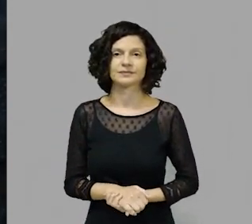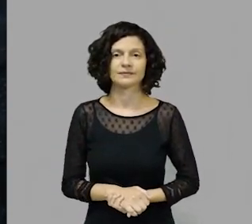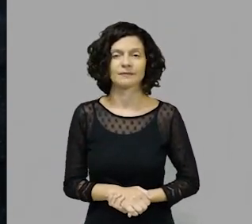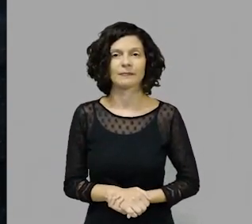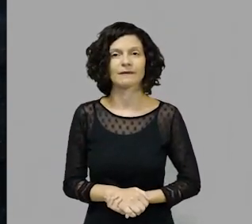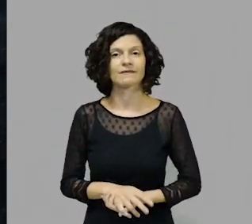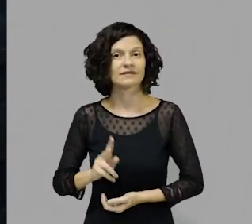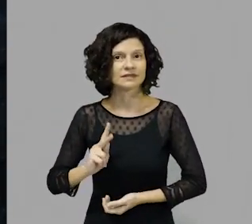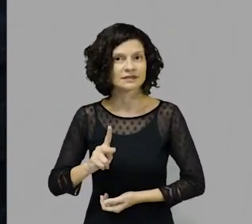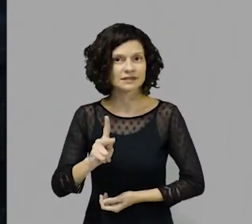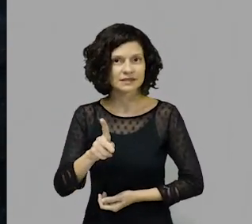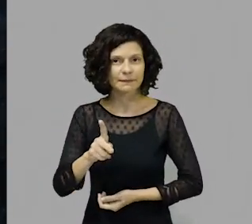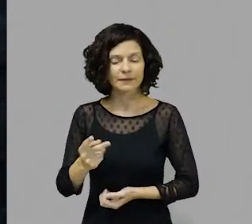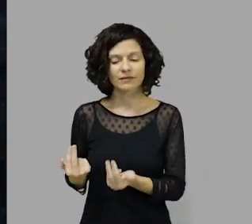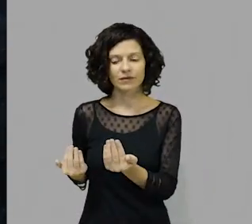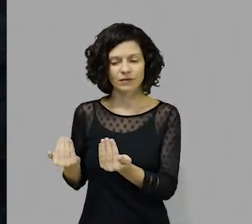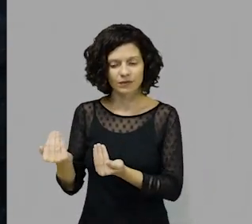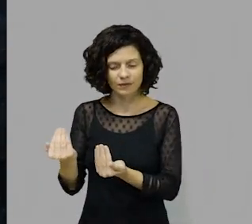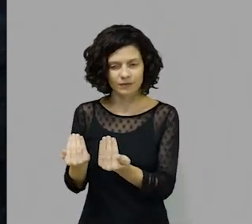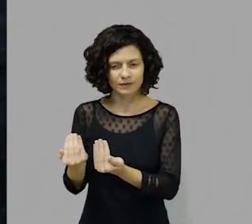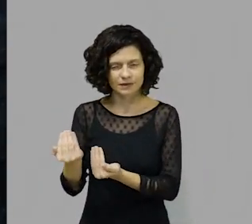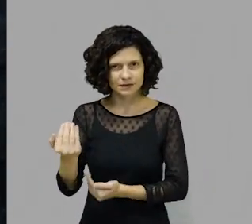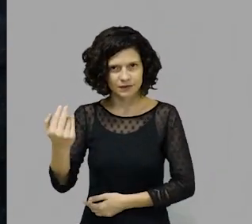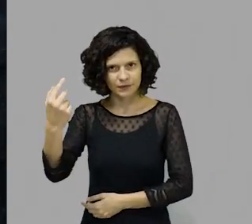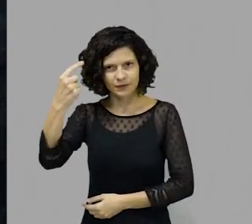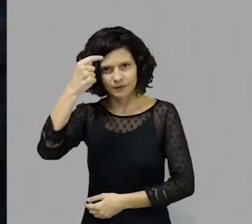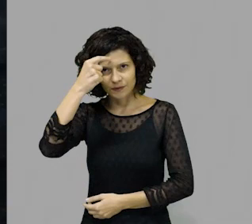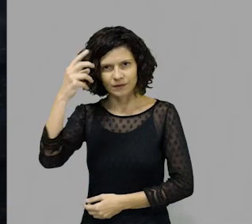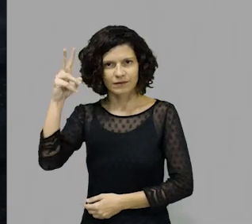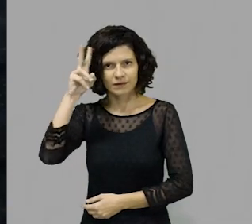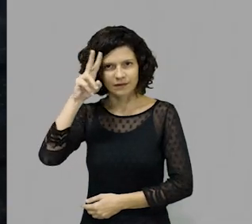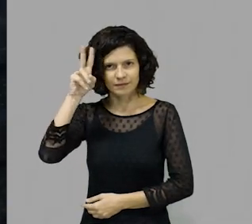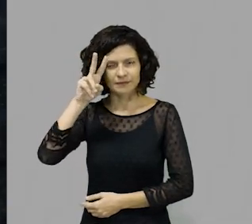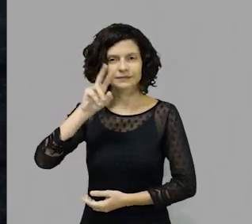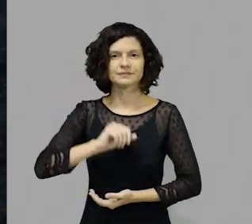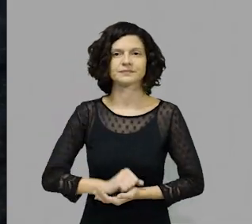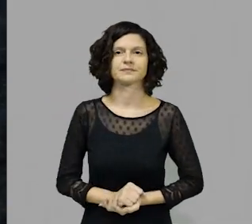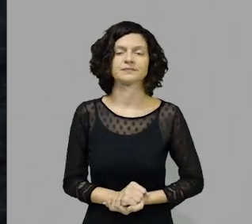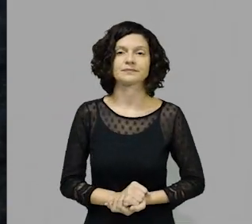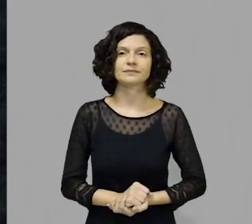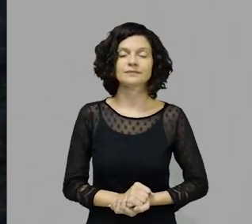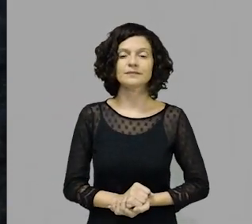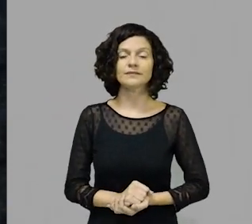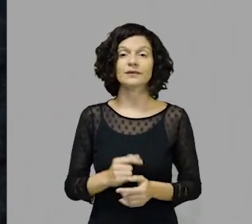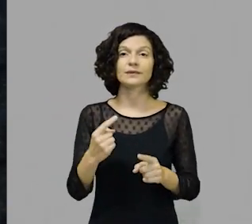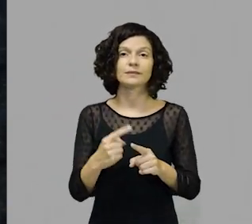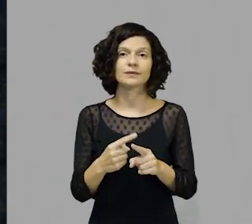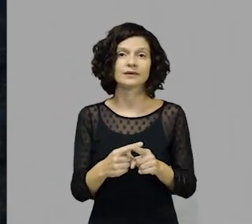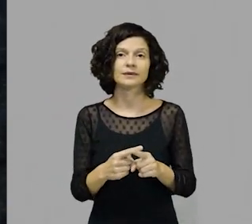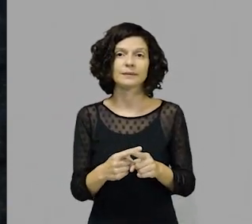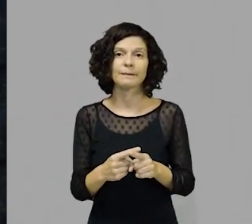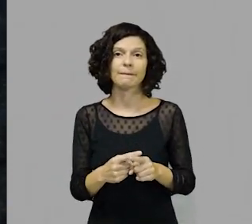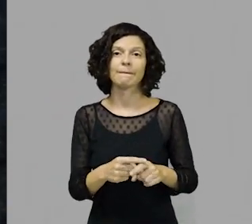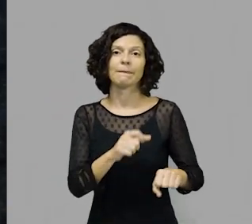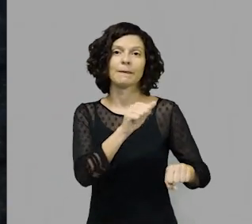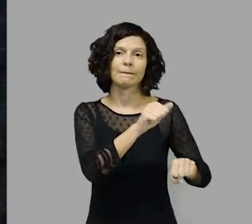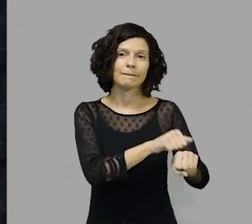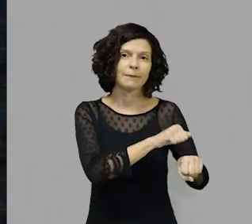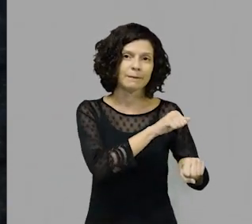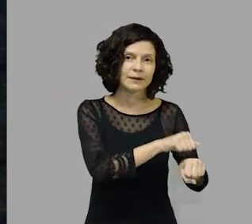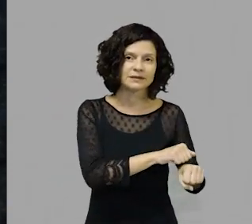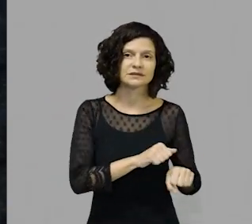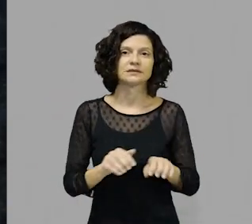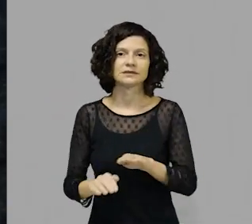uma comparação. Lembra disso? Isso é muito importante. Porque já te disse que pobreza não é o mesmo que